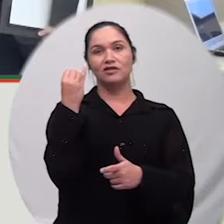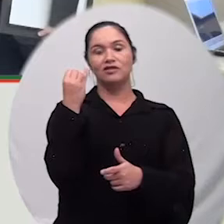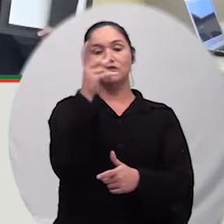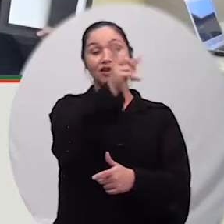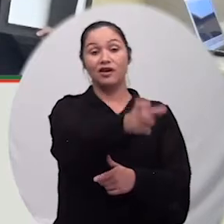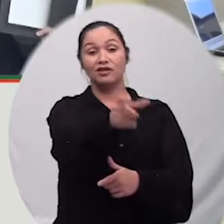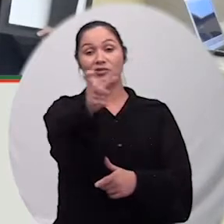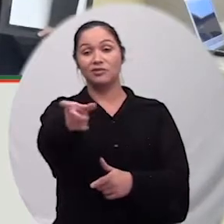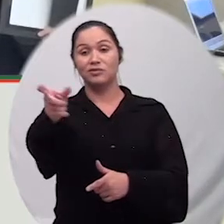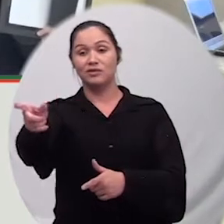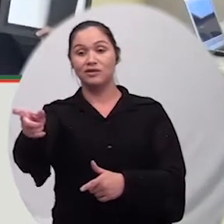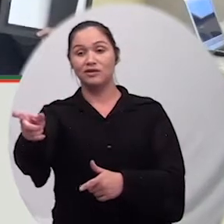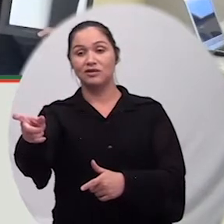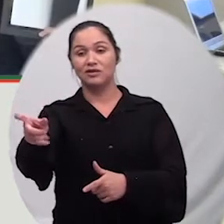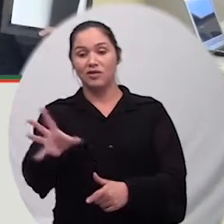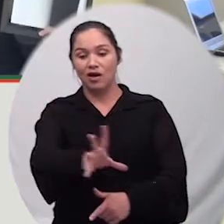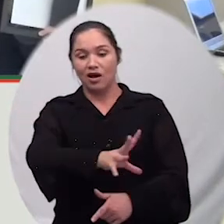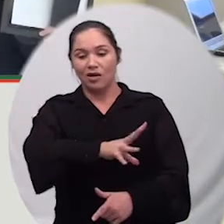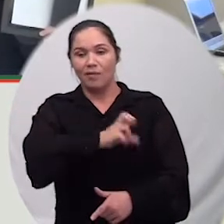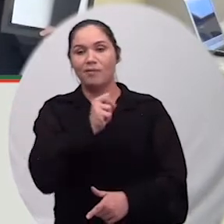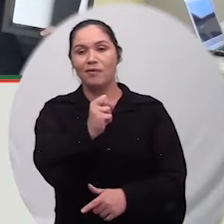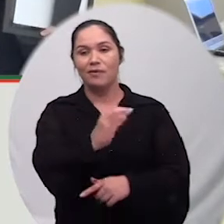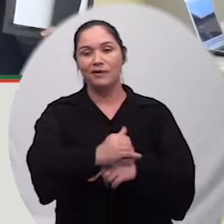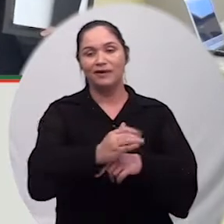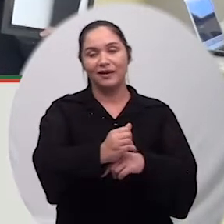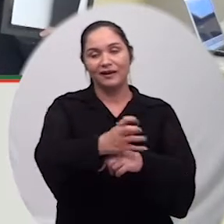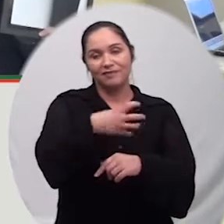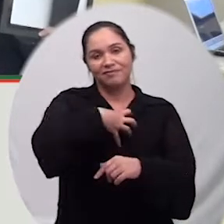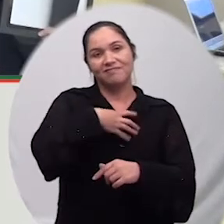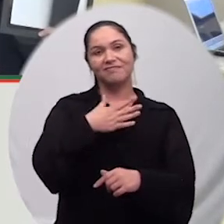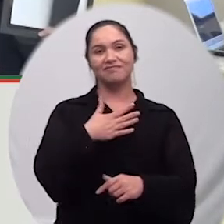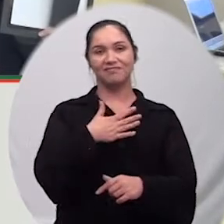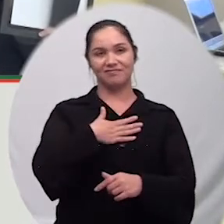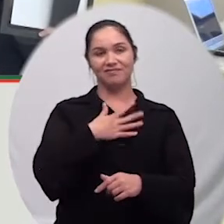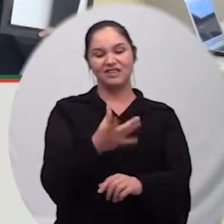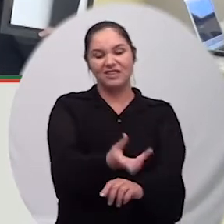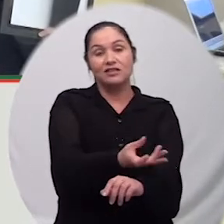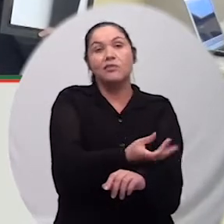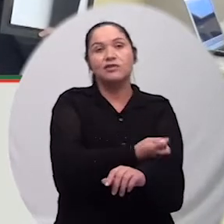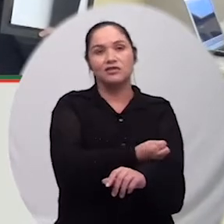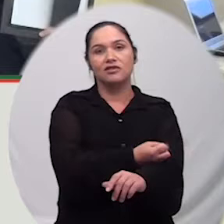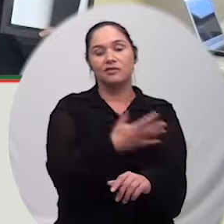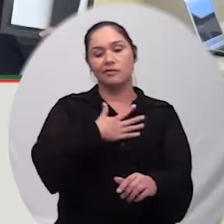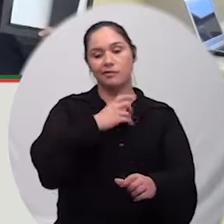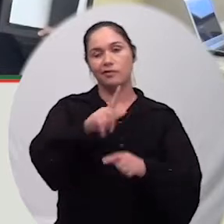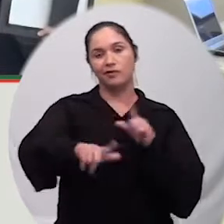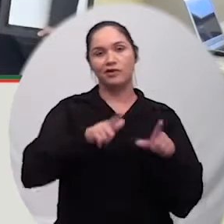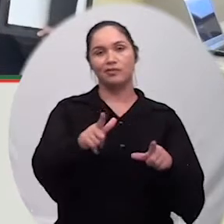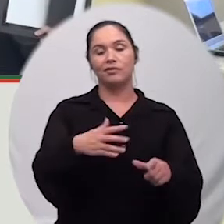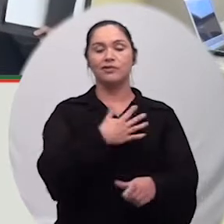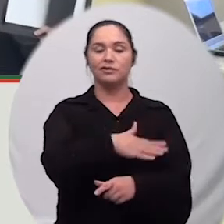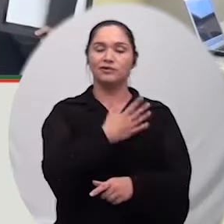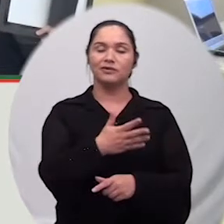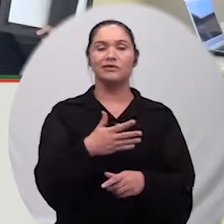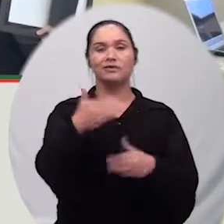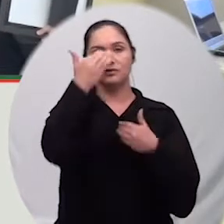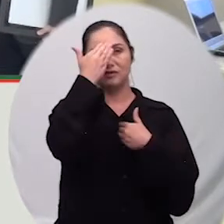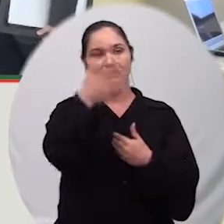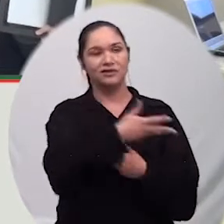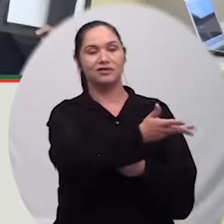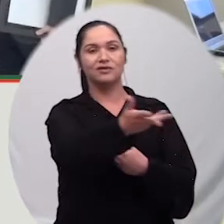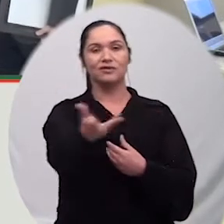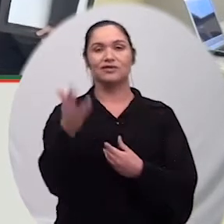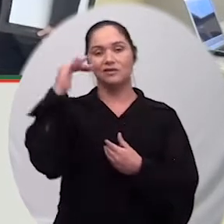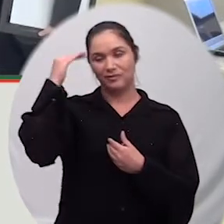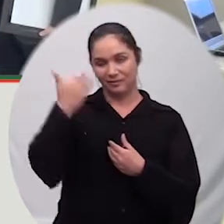pessoas, o amor, a emoção, e é isso. E quero agradecer especialmente todos vocês por esse